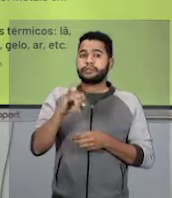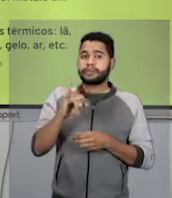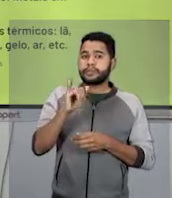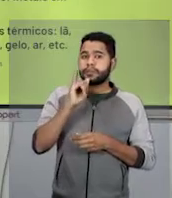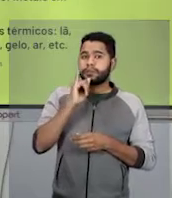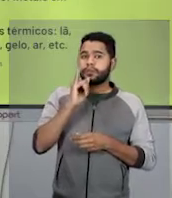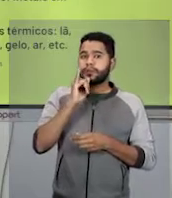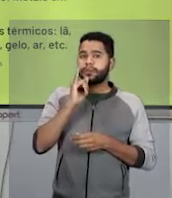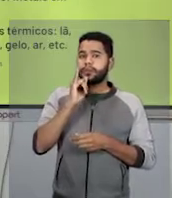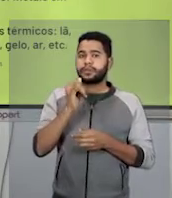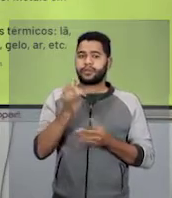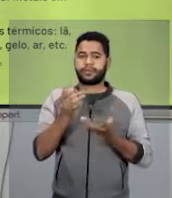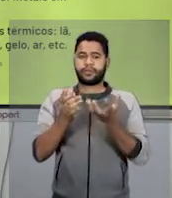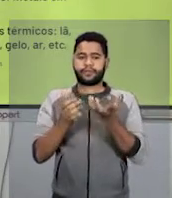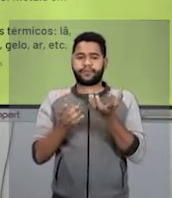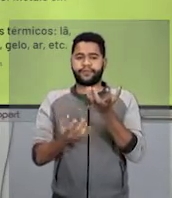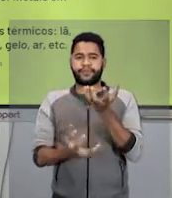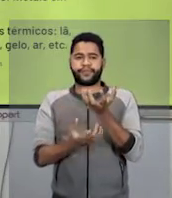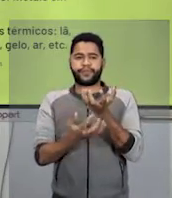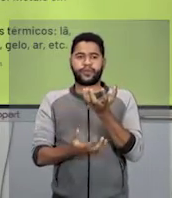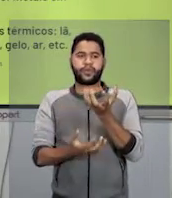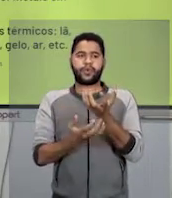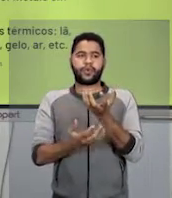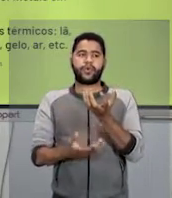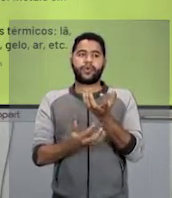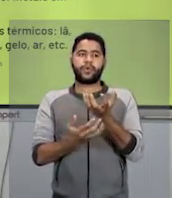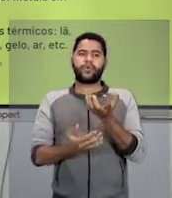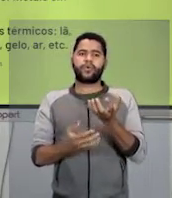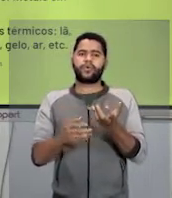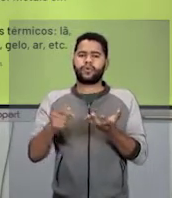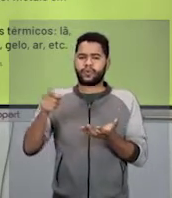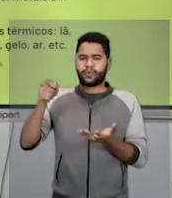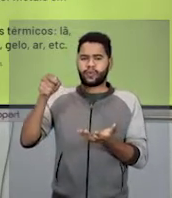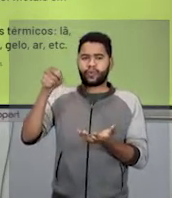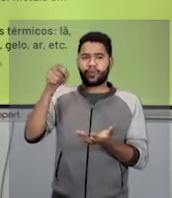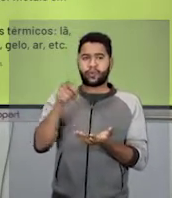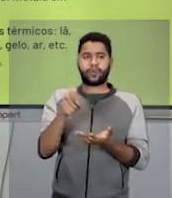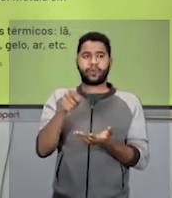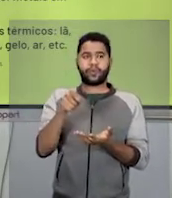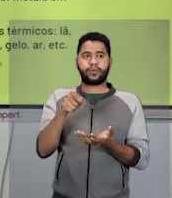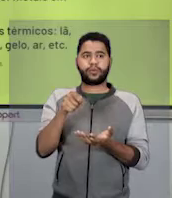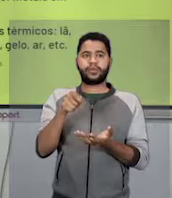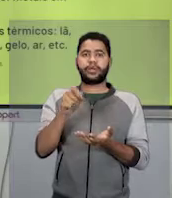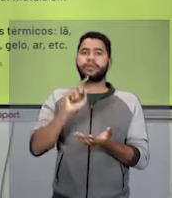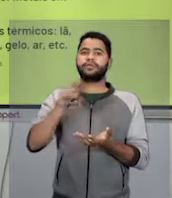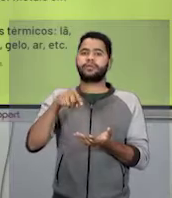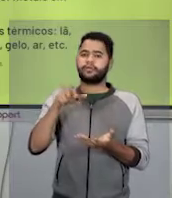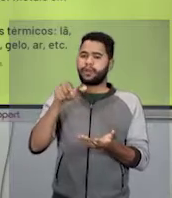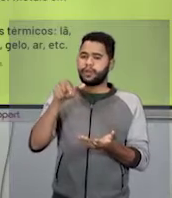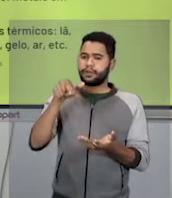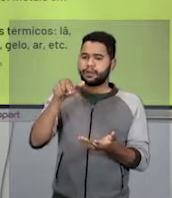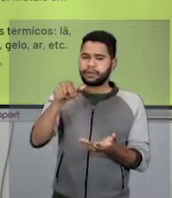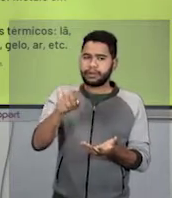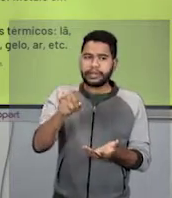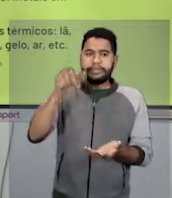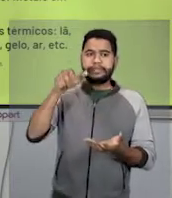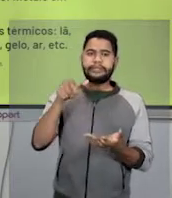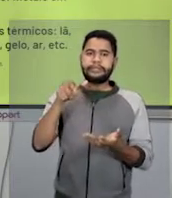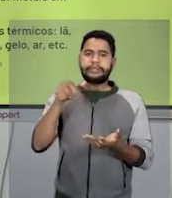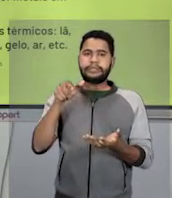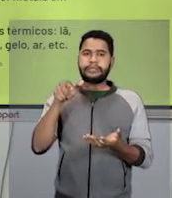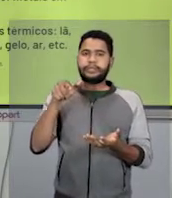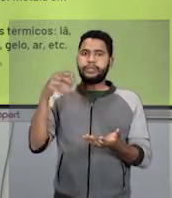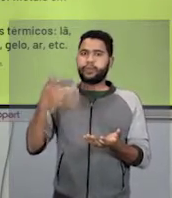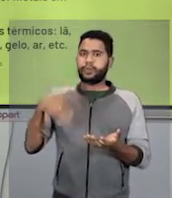numa panela você coloca uma colher e esquece aquela colher ali, pouco tempo depois, quando você vai ali pegar,